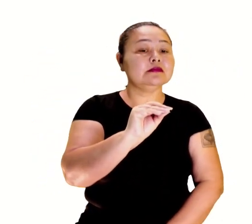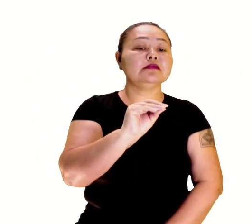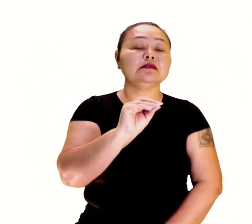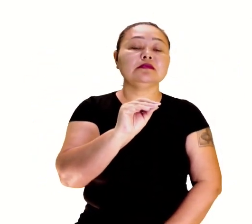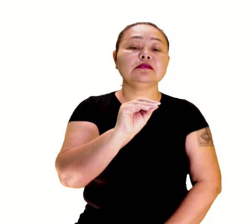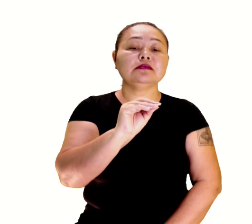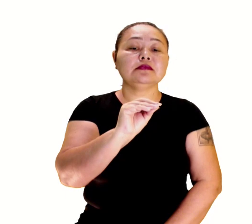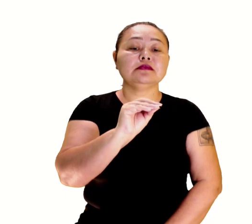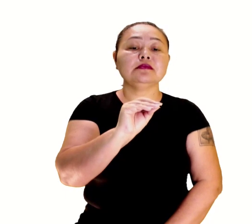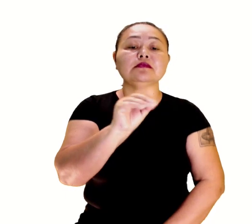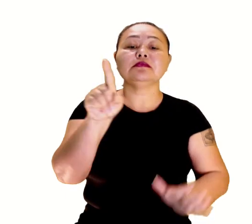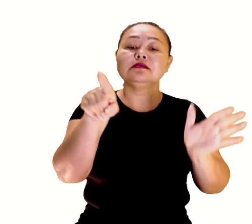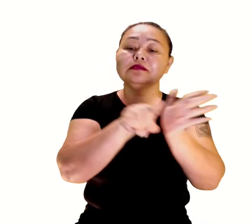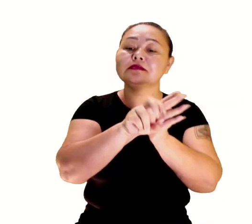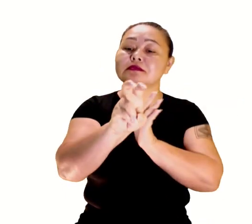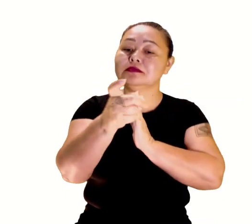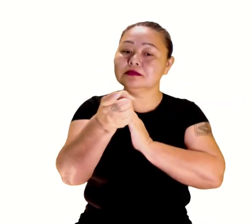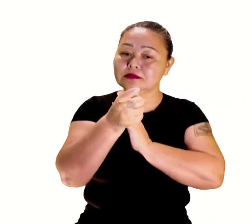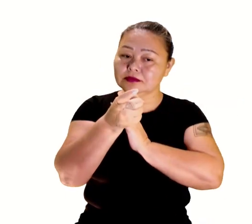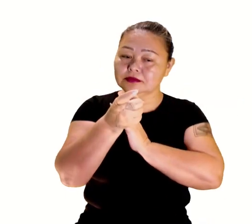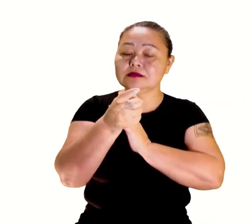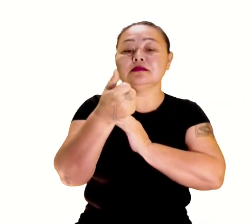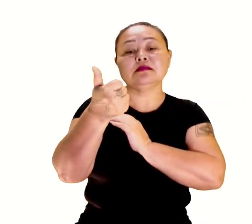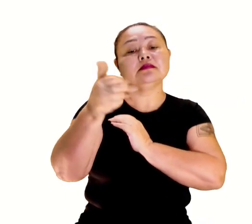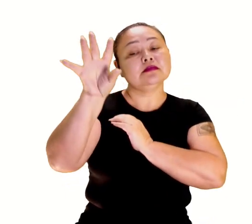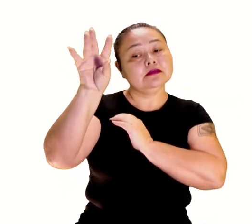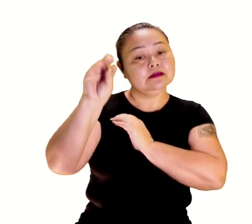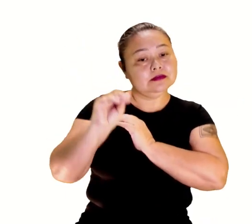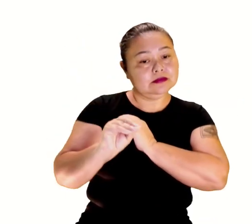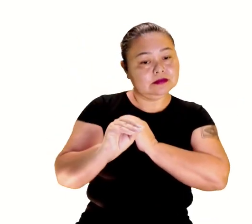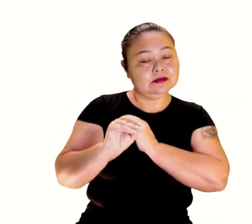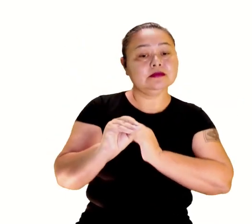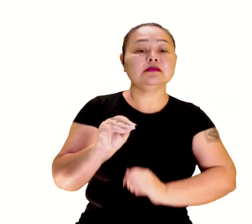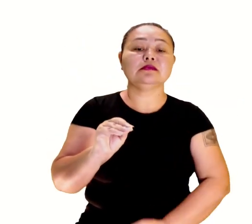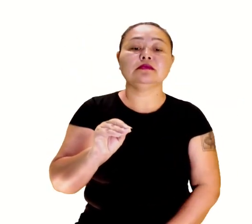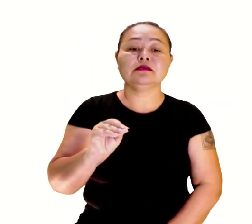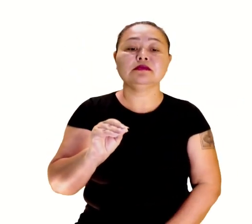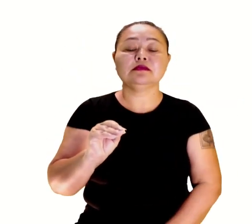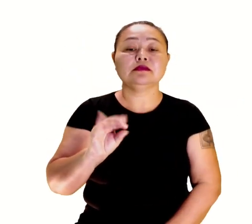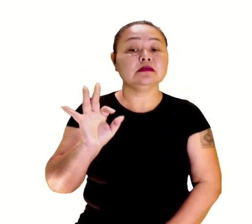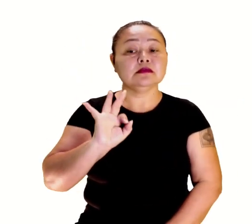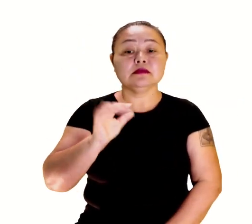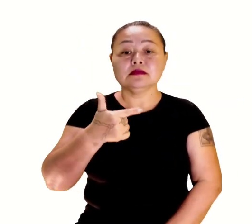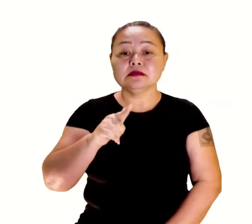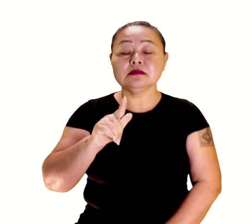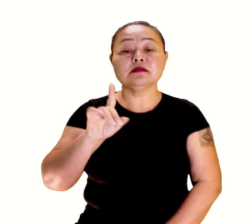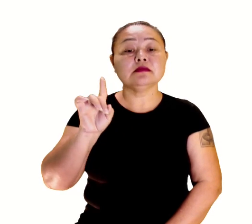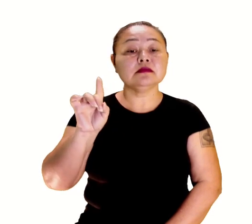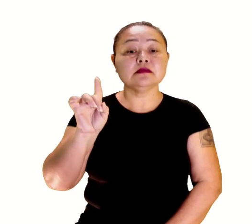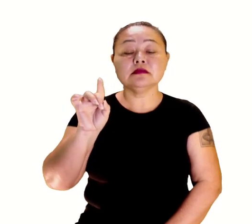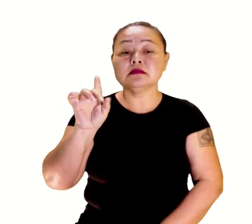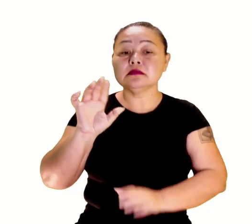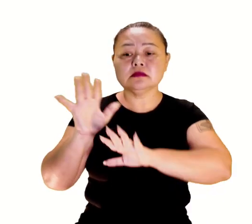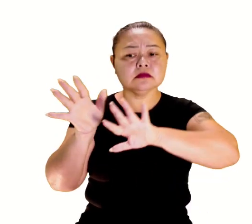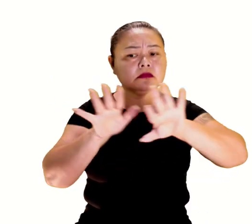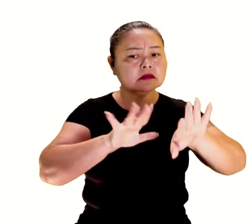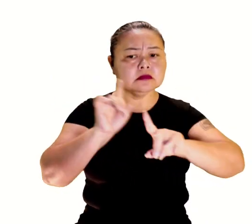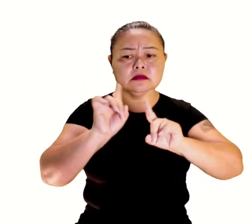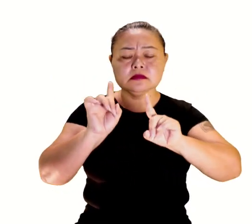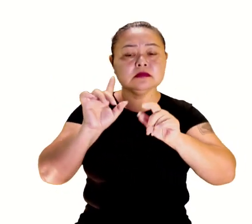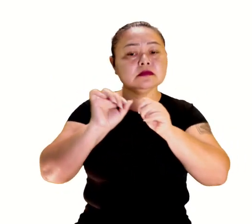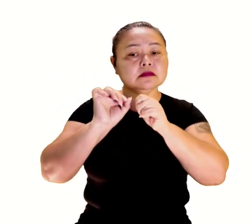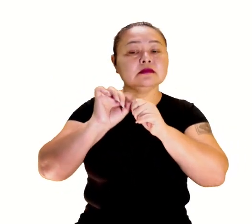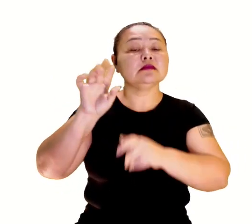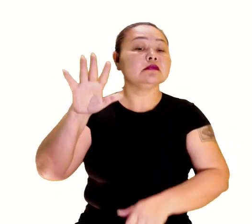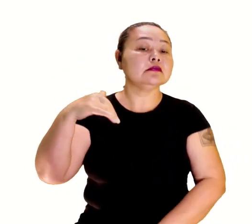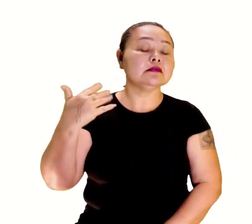continuar. Menos 5x já está no primeiro membro? Também. Então, deixa menos 5x. Não mudou nada. Não mudou de membro, não muda a